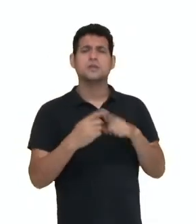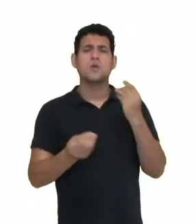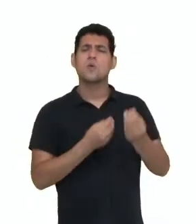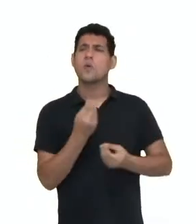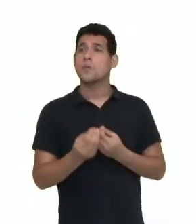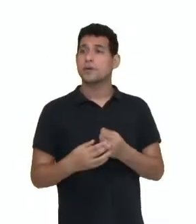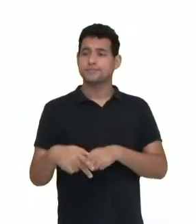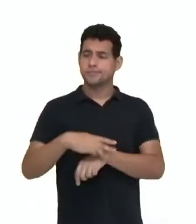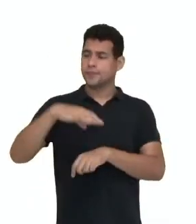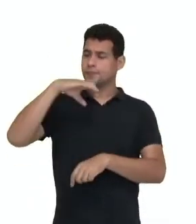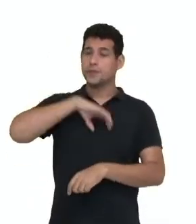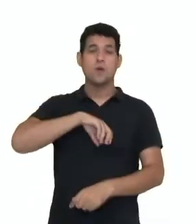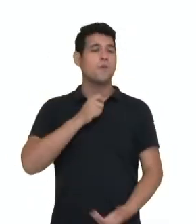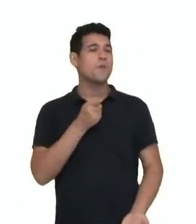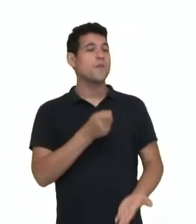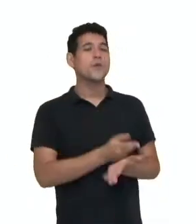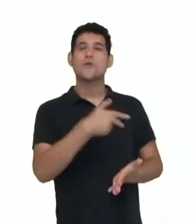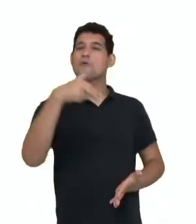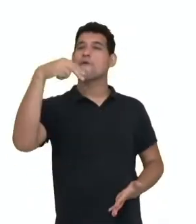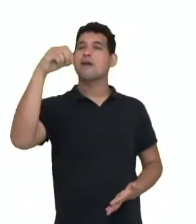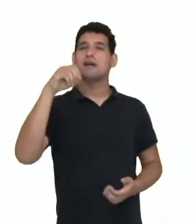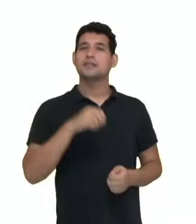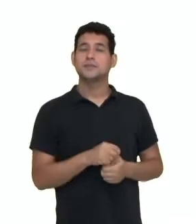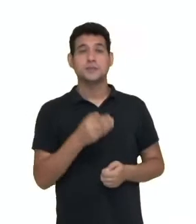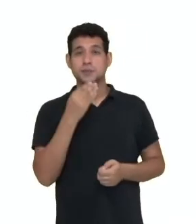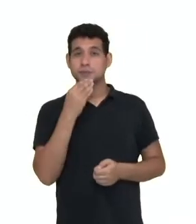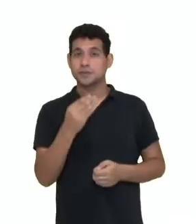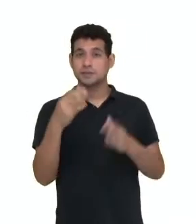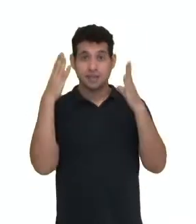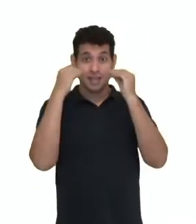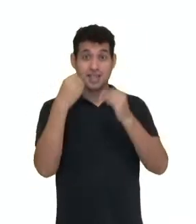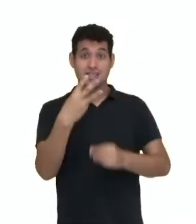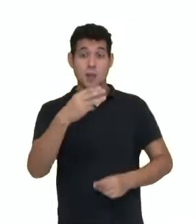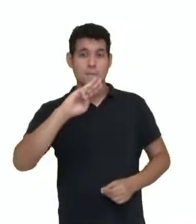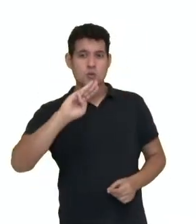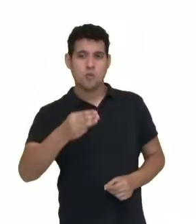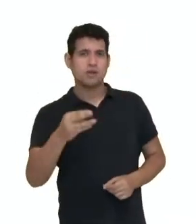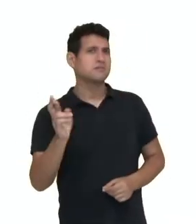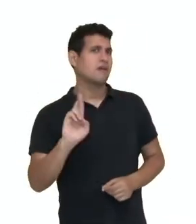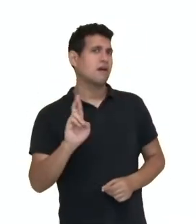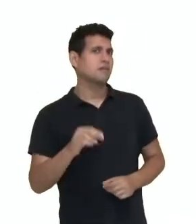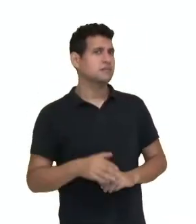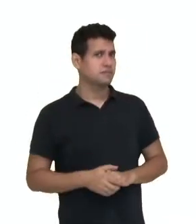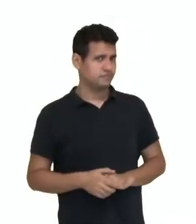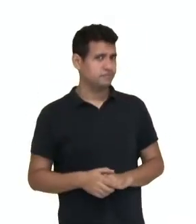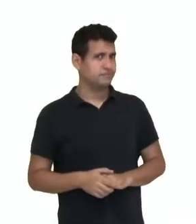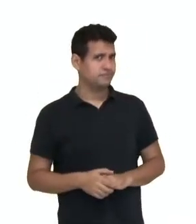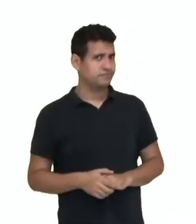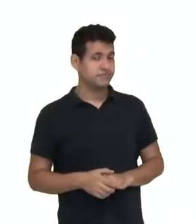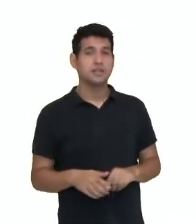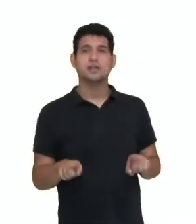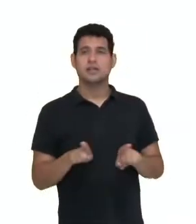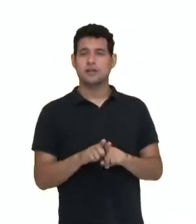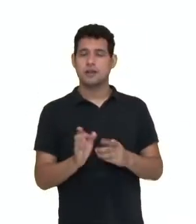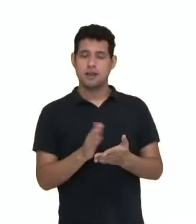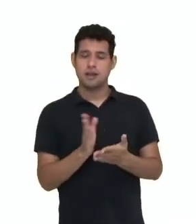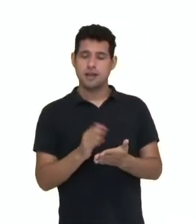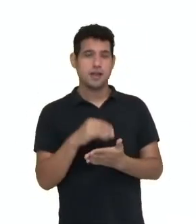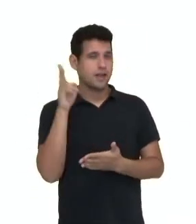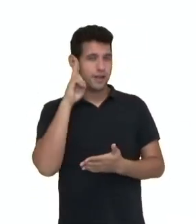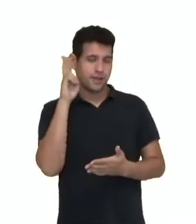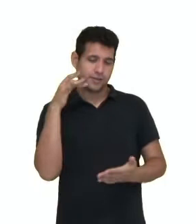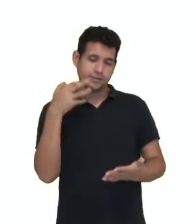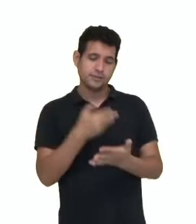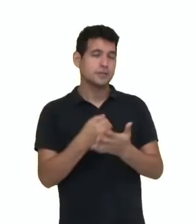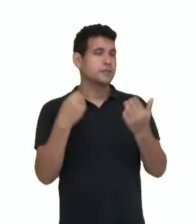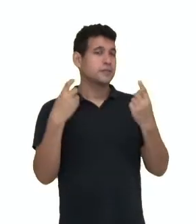Portugal comprou o Nordeste dos holandeses por 3 bilhões de reais. Em livro relançado, o historiador brasileiro diz